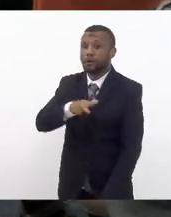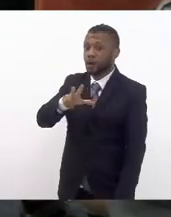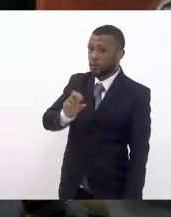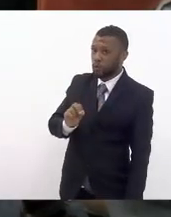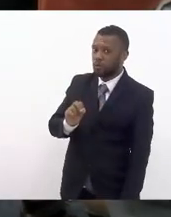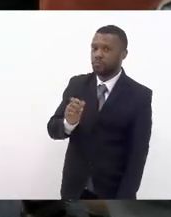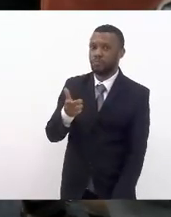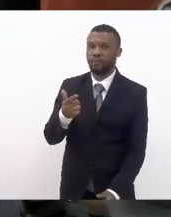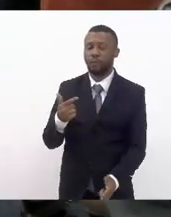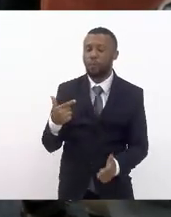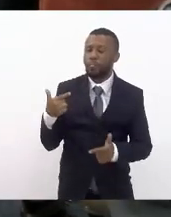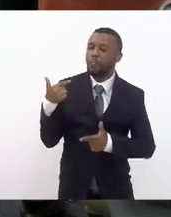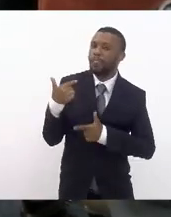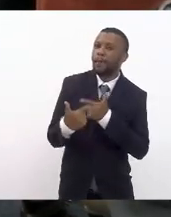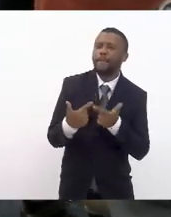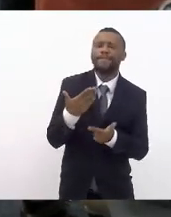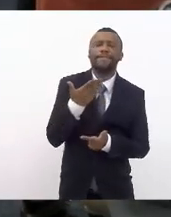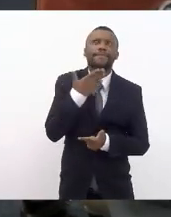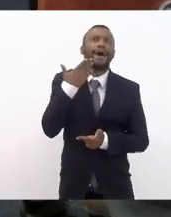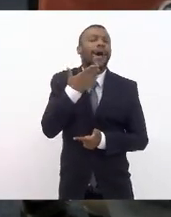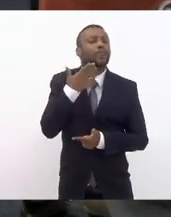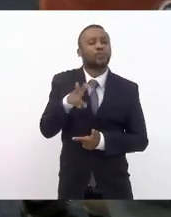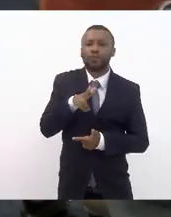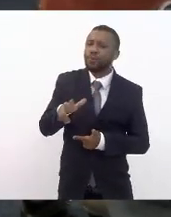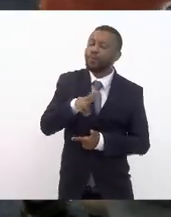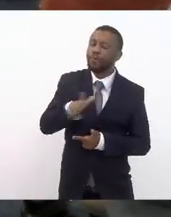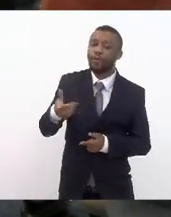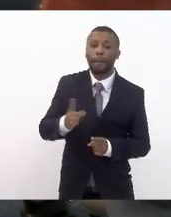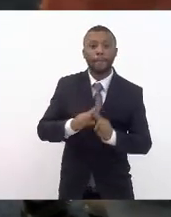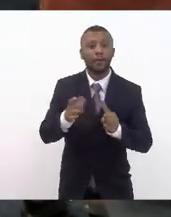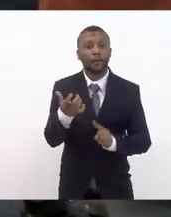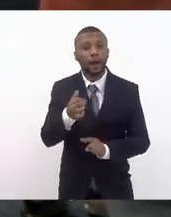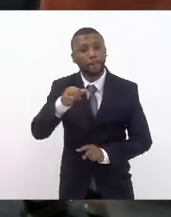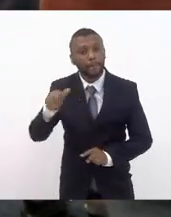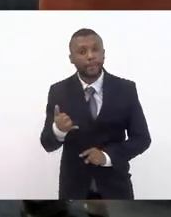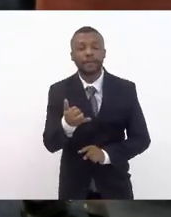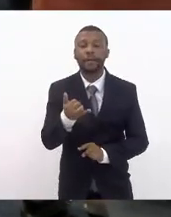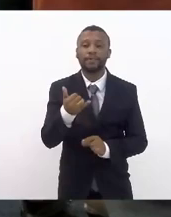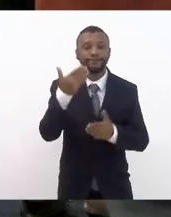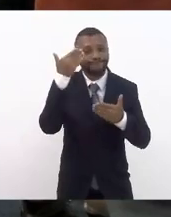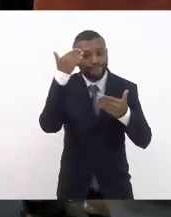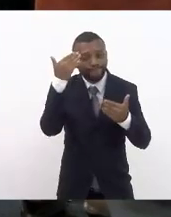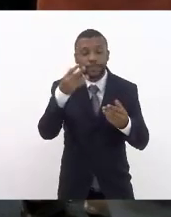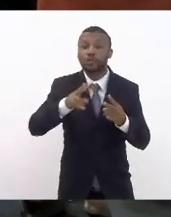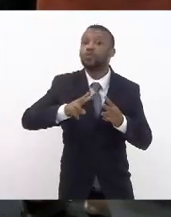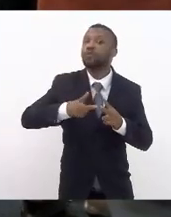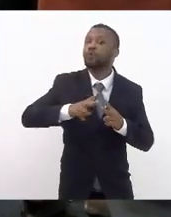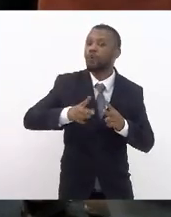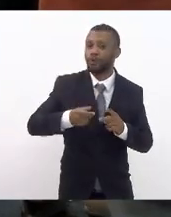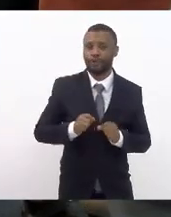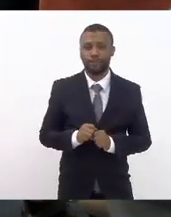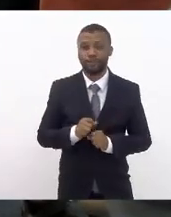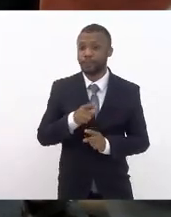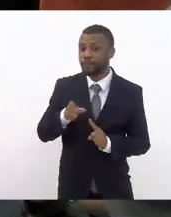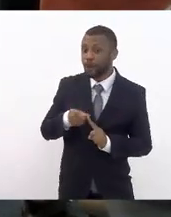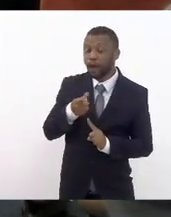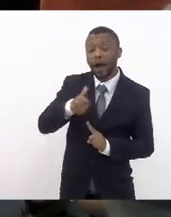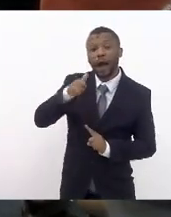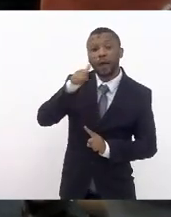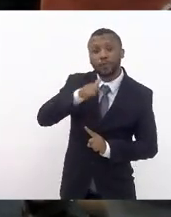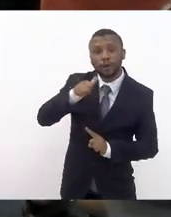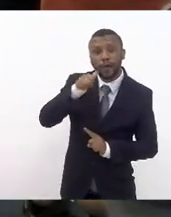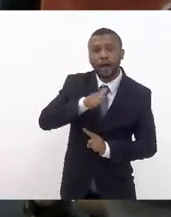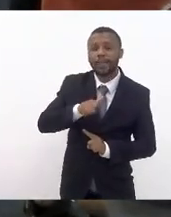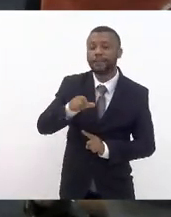tarefa fácil, mas eu quero fazer dois agradecimentos aqui. Primeiro, às mulheres da Zona Oeste que